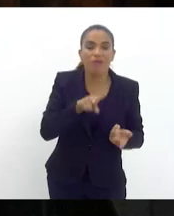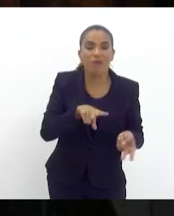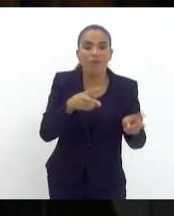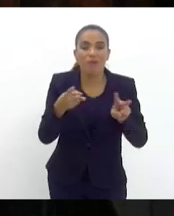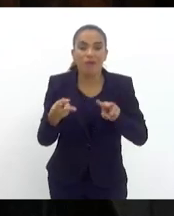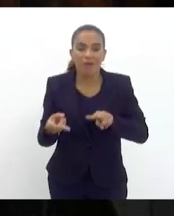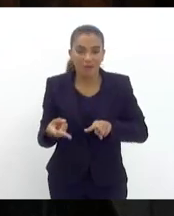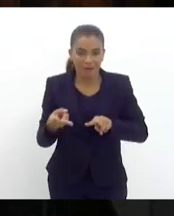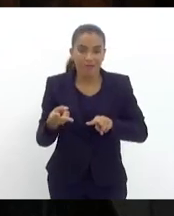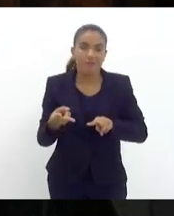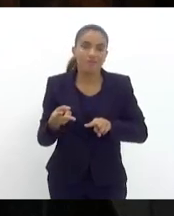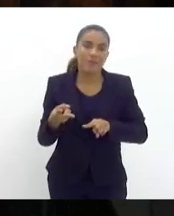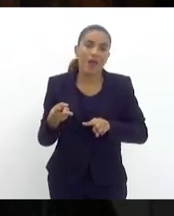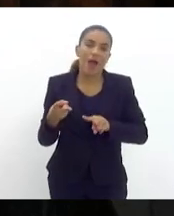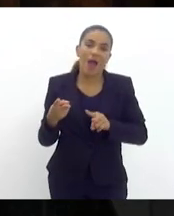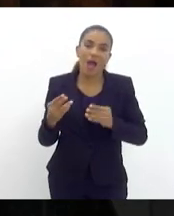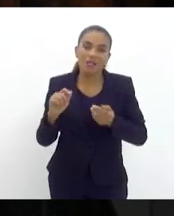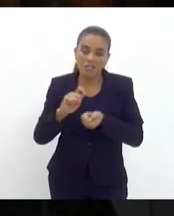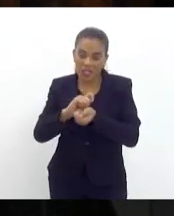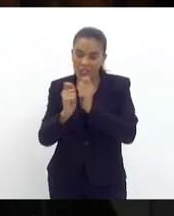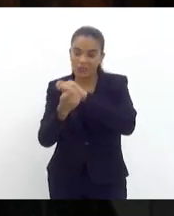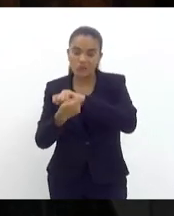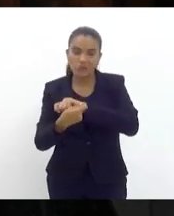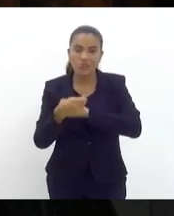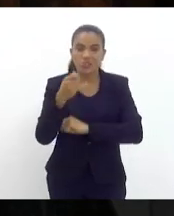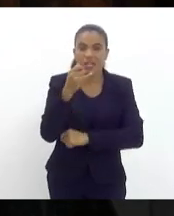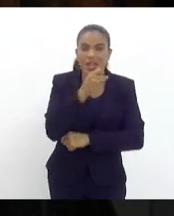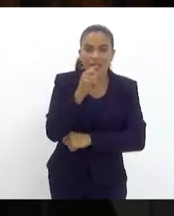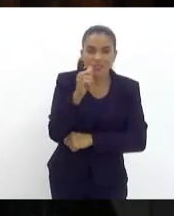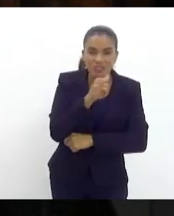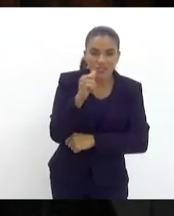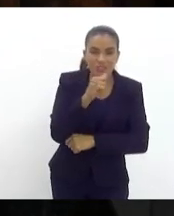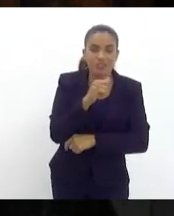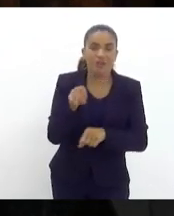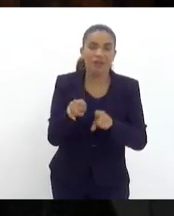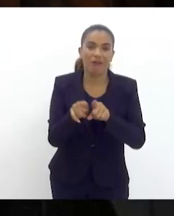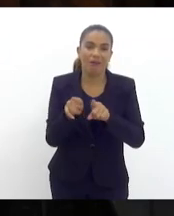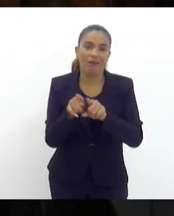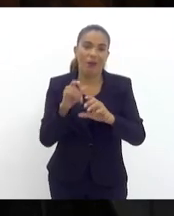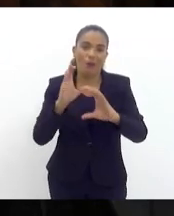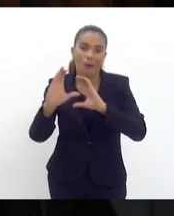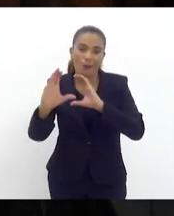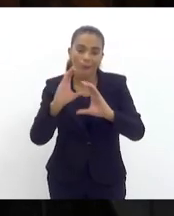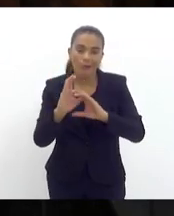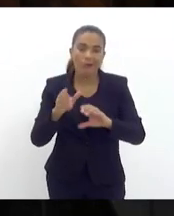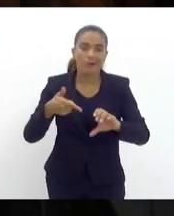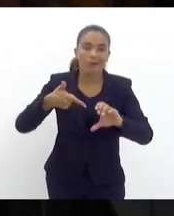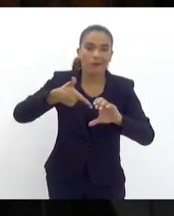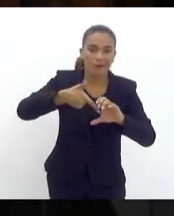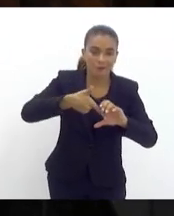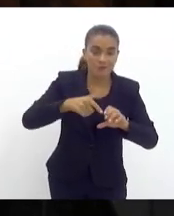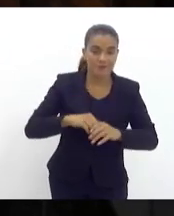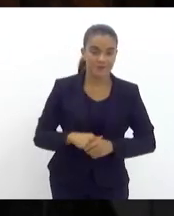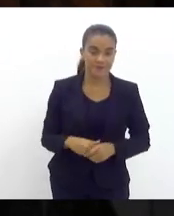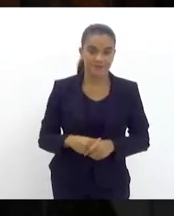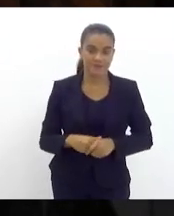as alíquotas de energia telecomunicações e combustíveis